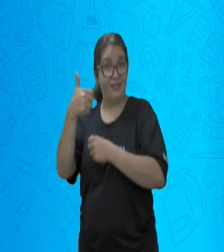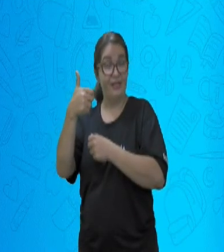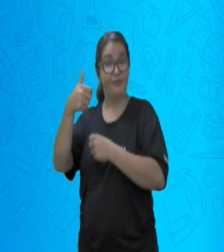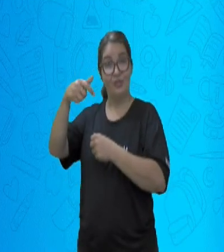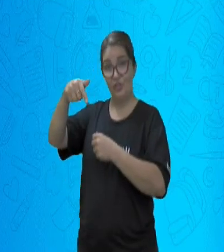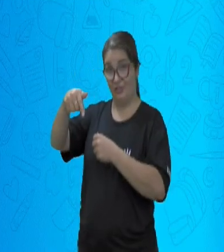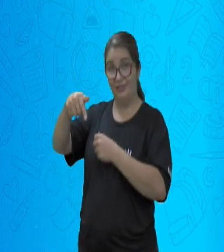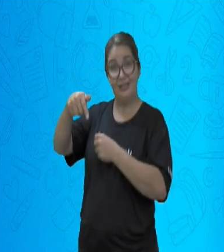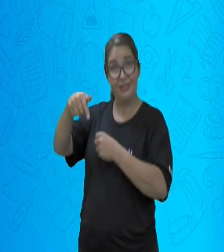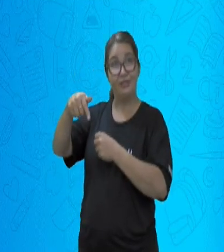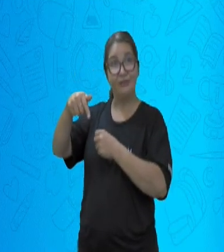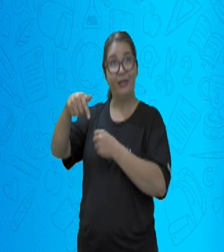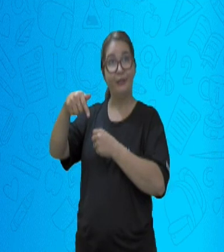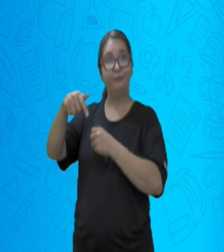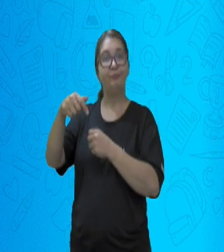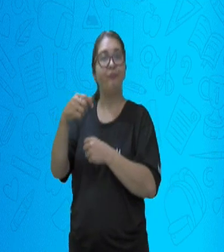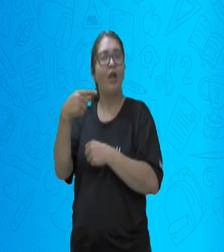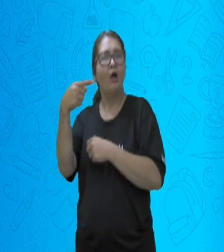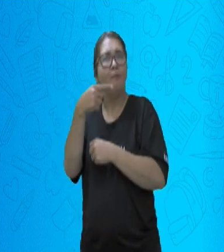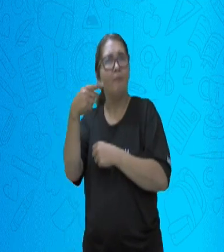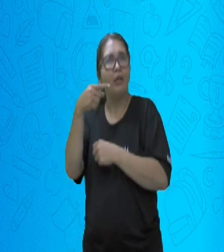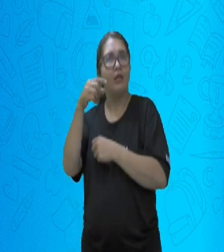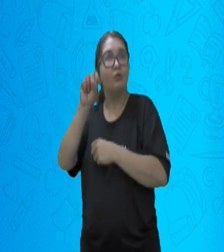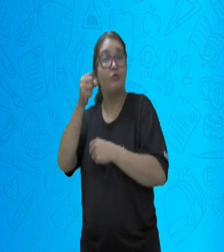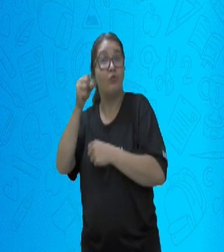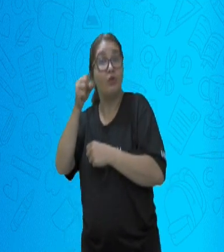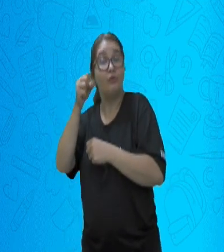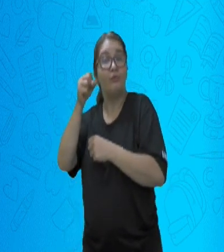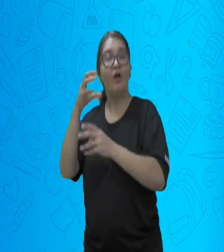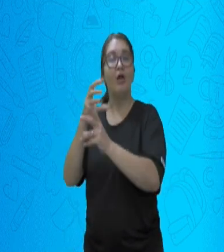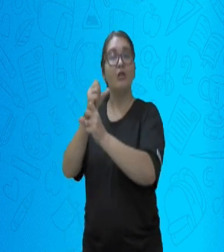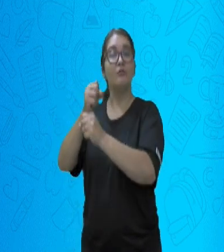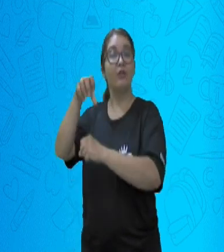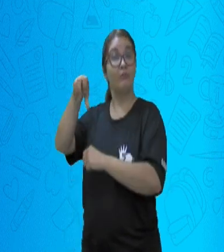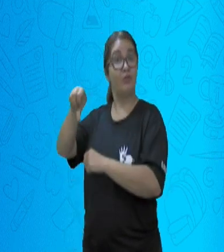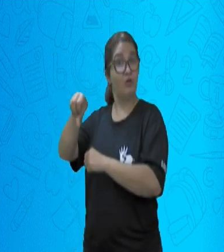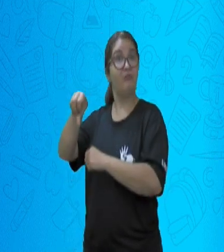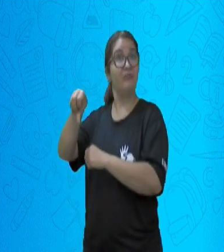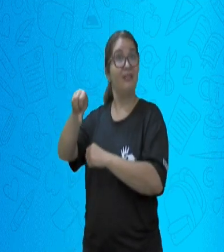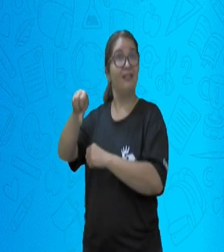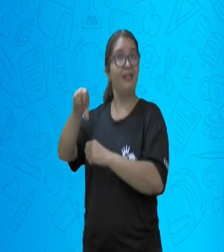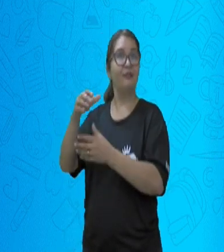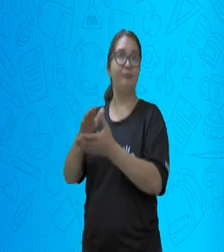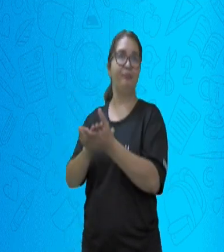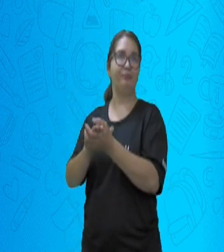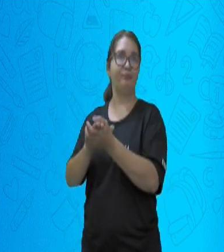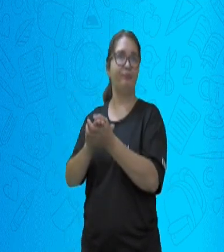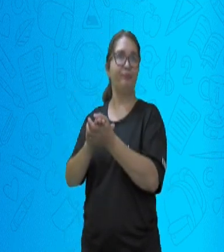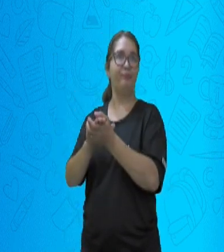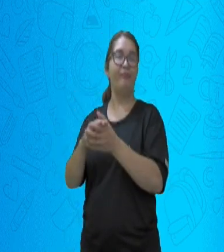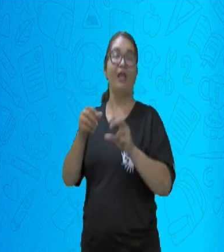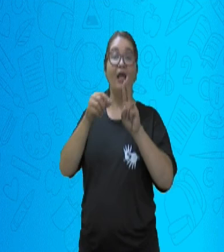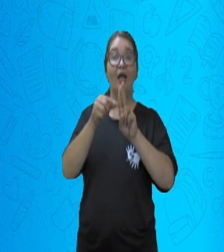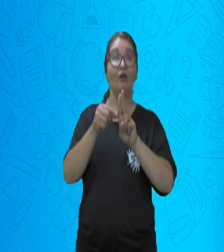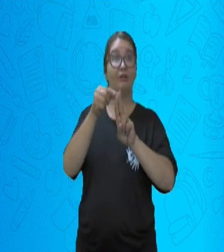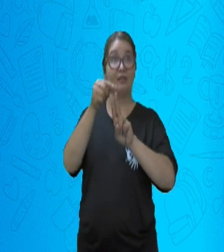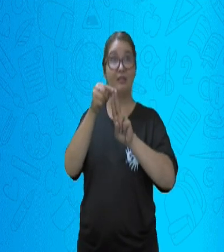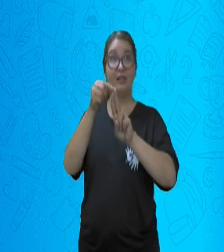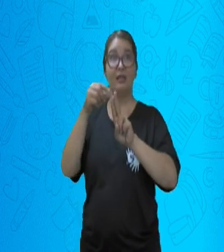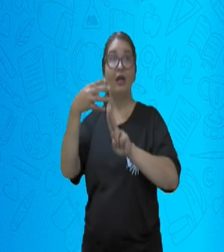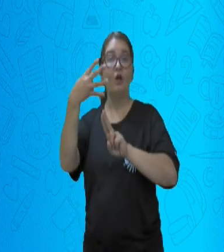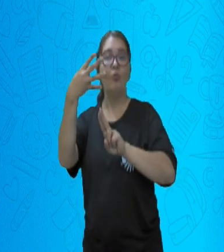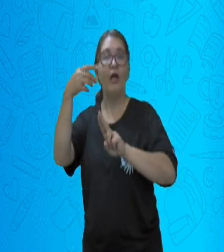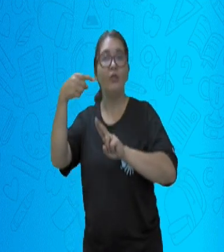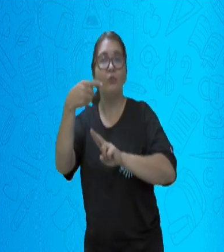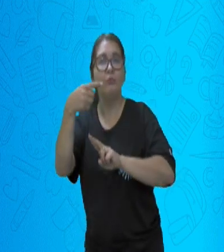é possível? Sim, é possível. Tenho 3, tirei 3, 0. Centenas. 8 menos 9